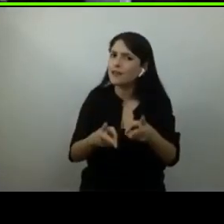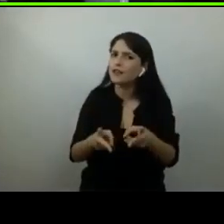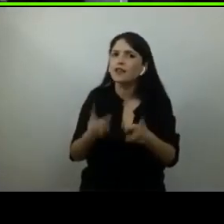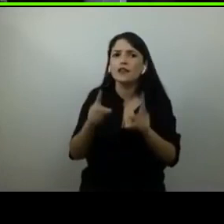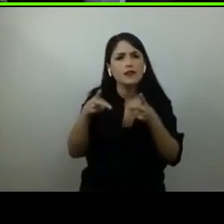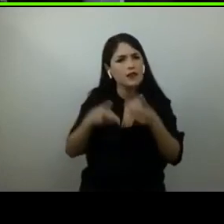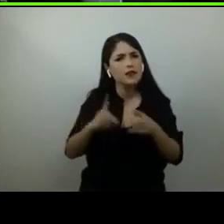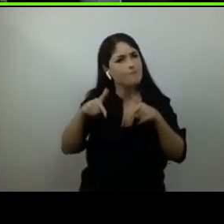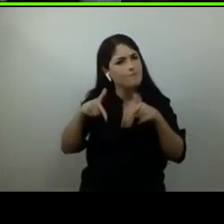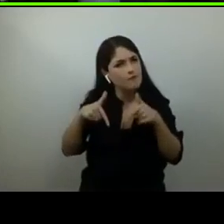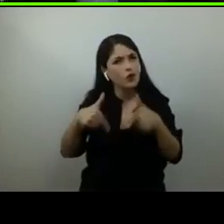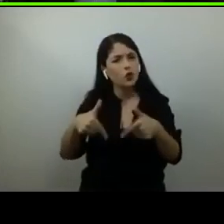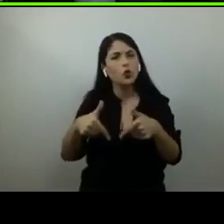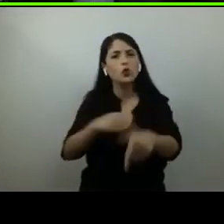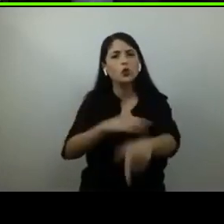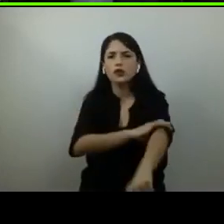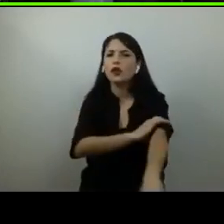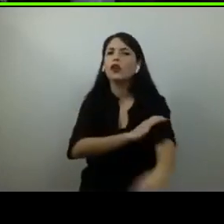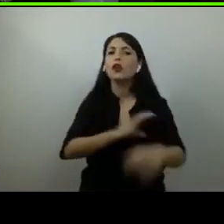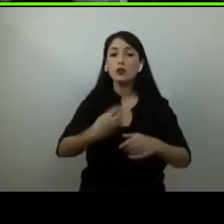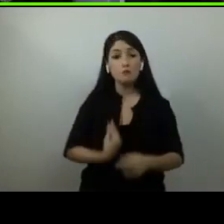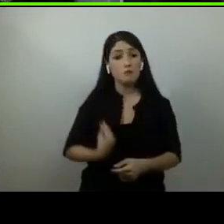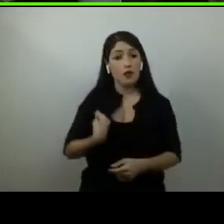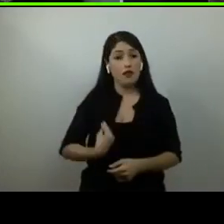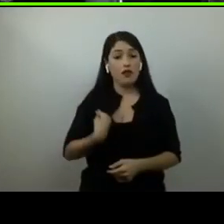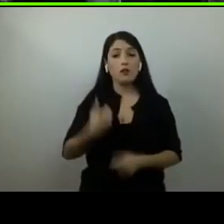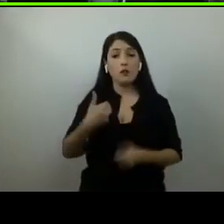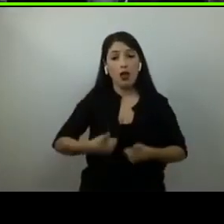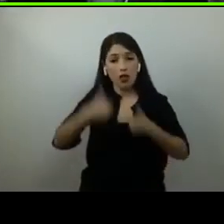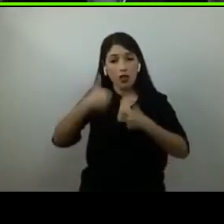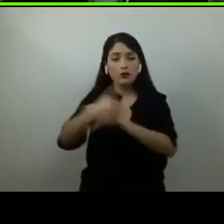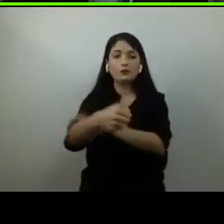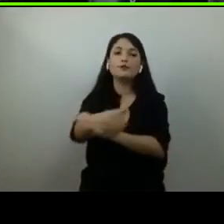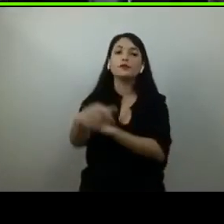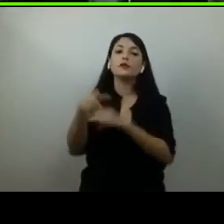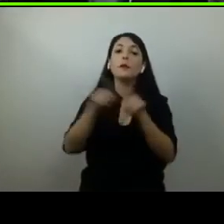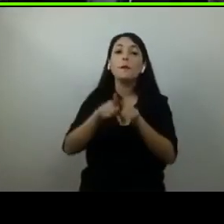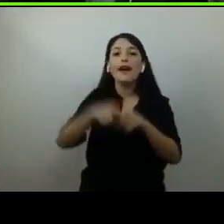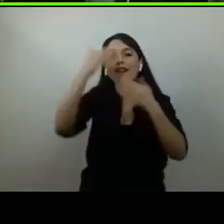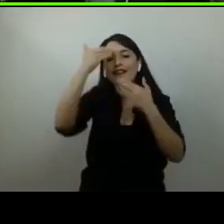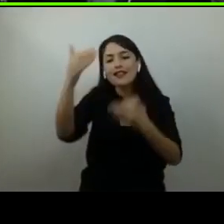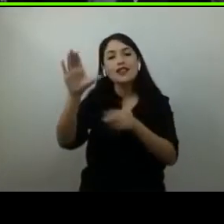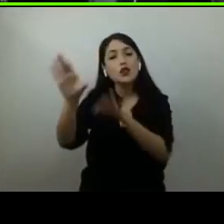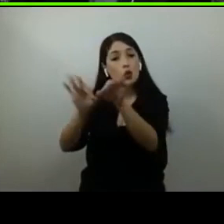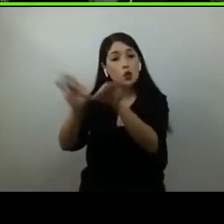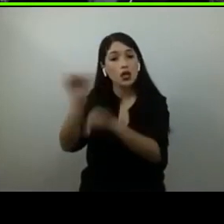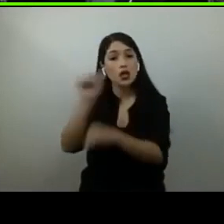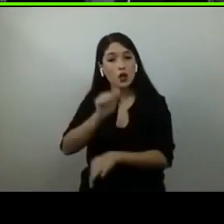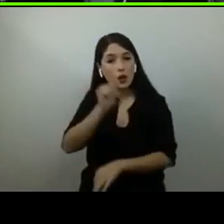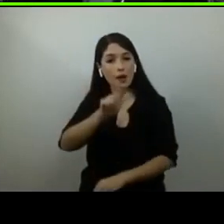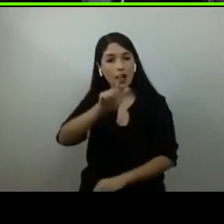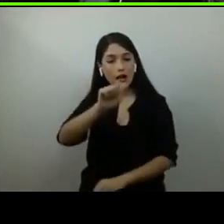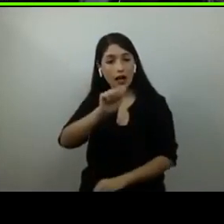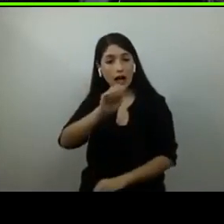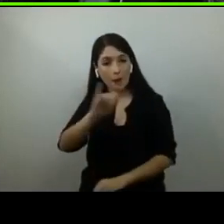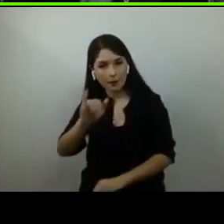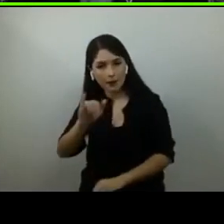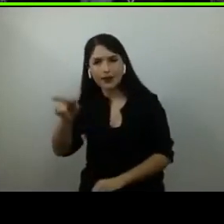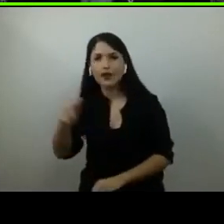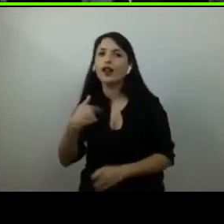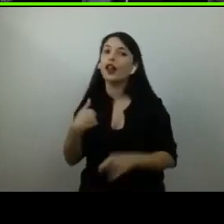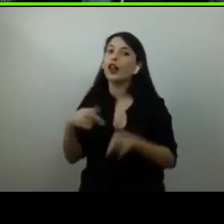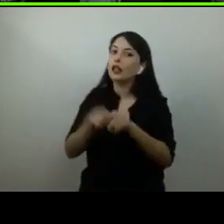nossa luta, né? Ele está presente no melhor de nós. Quero agradecer também a minha querida coordenadora, Gabi Araújo, ao incansável